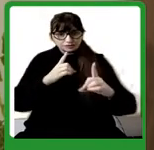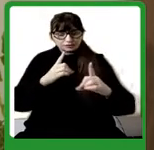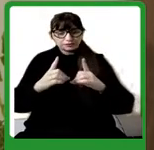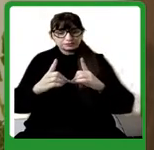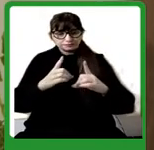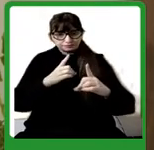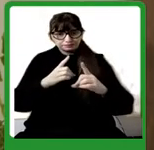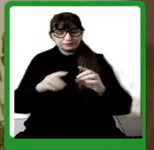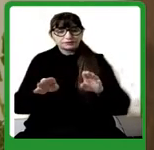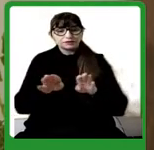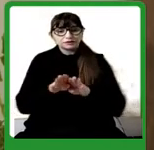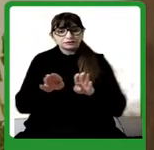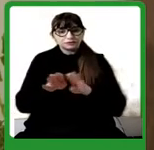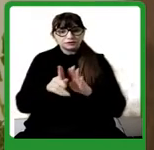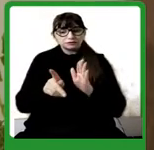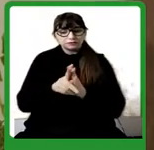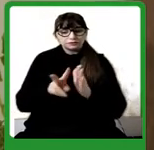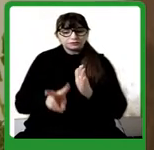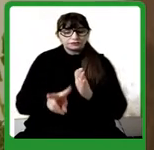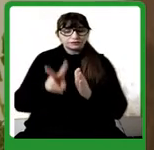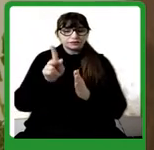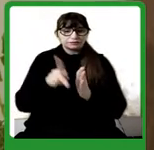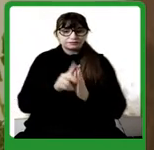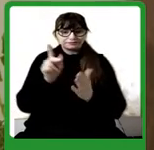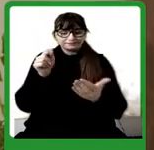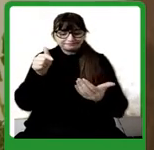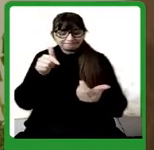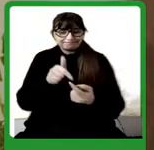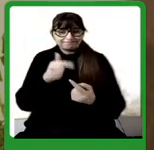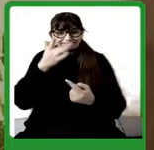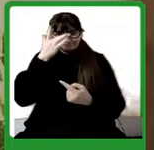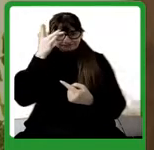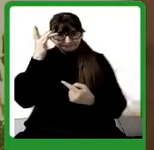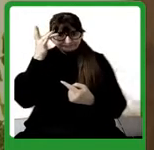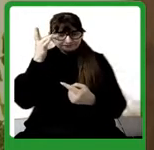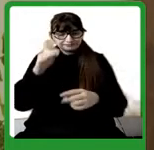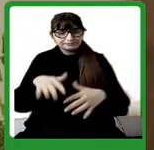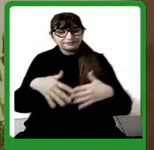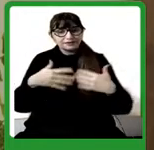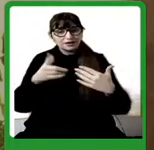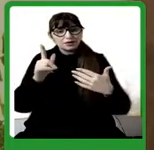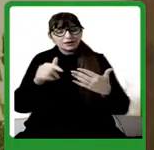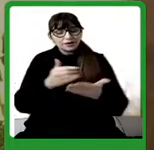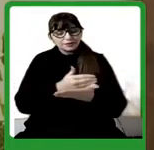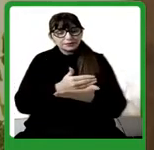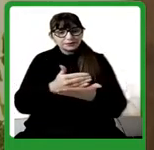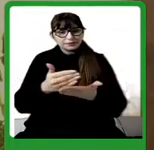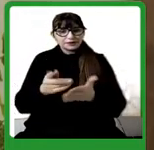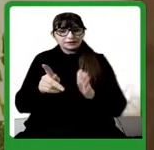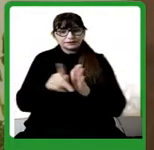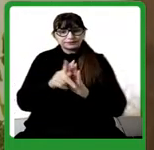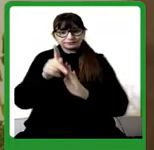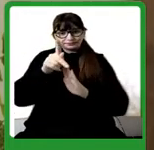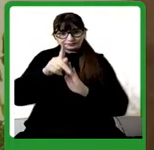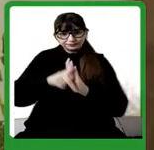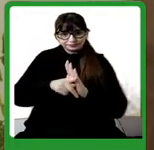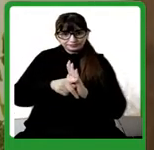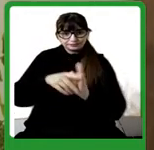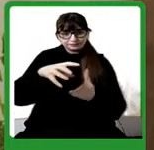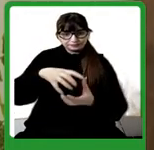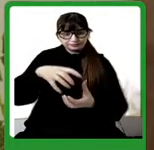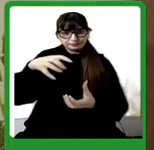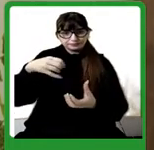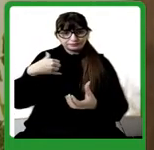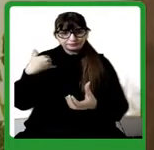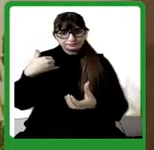a valorização do legado das pessoas. Então, este é o lançamento nesta noite desse programa. E,